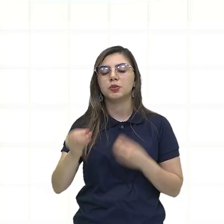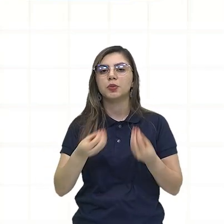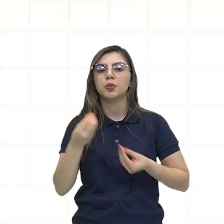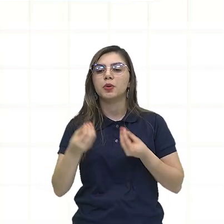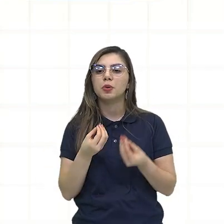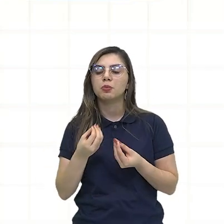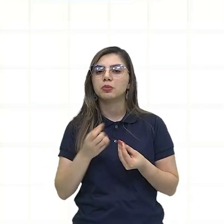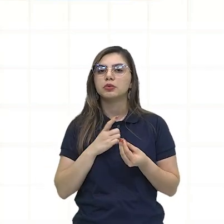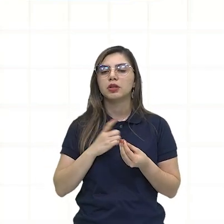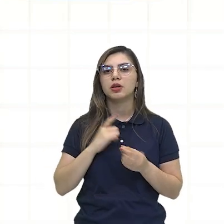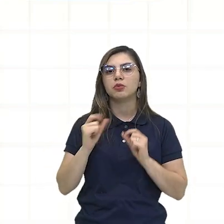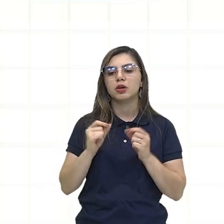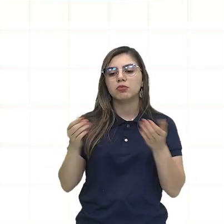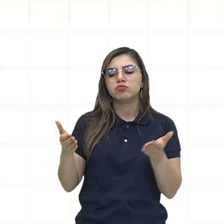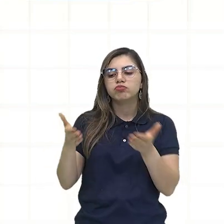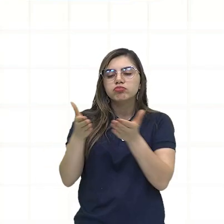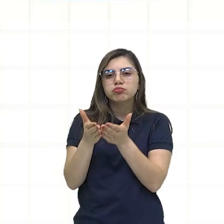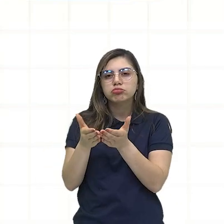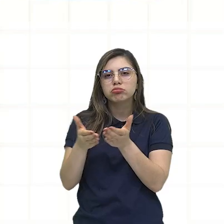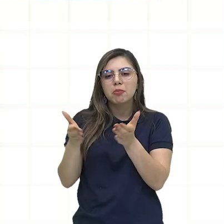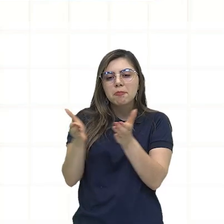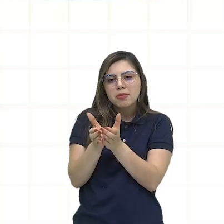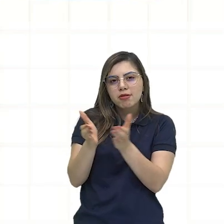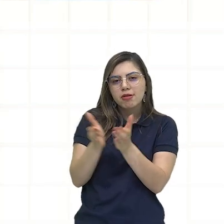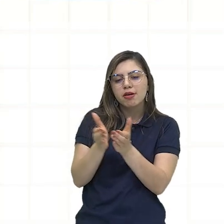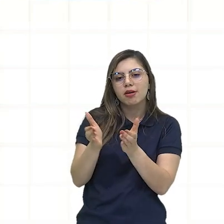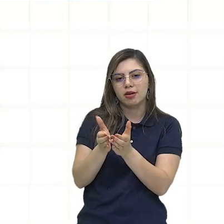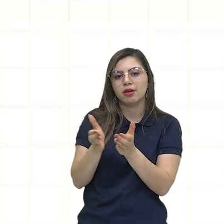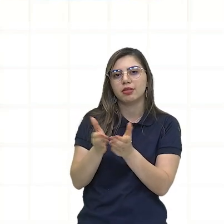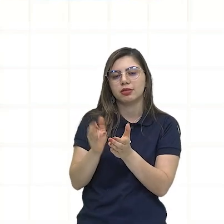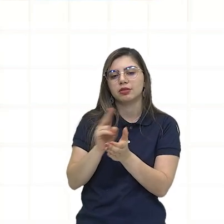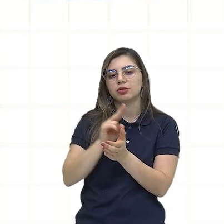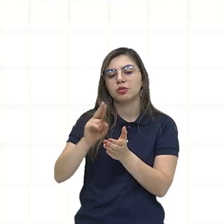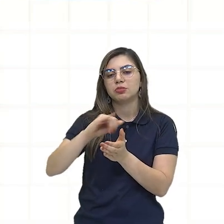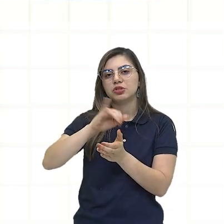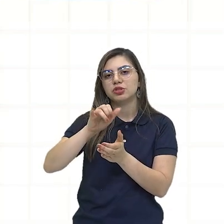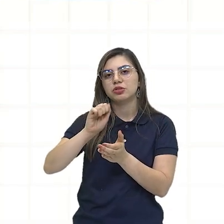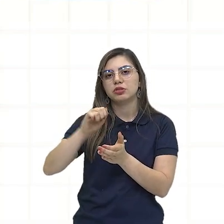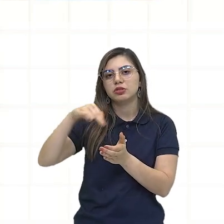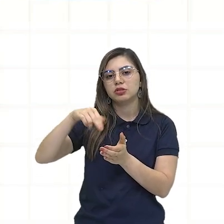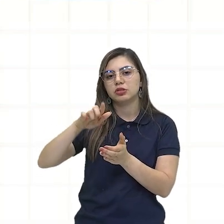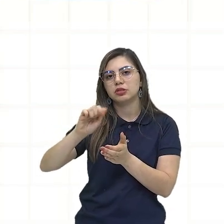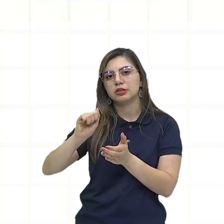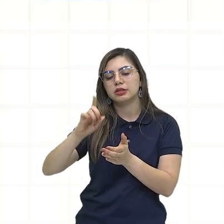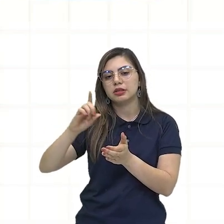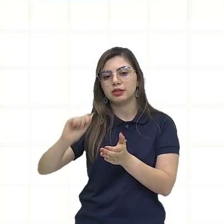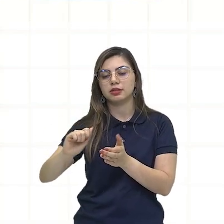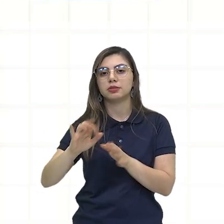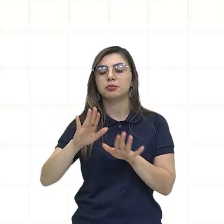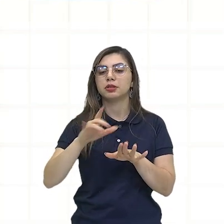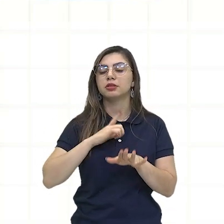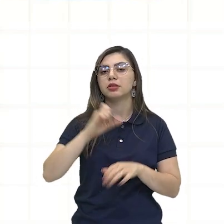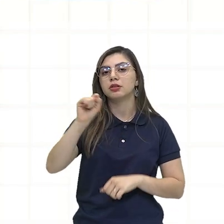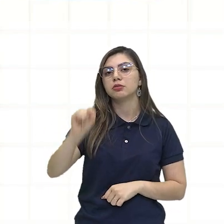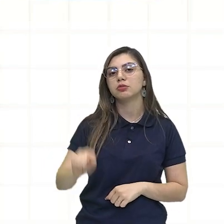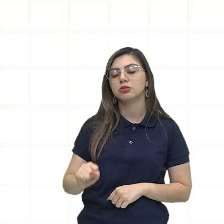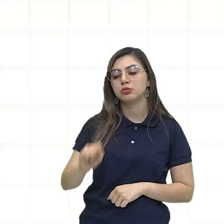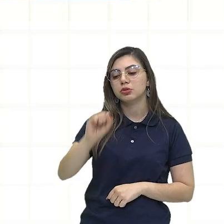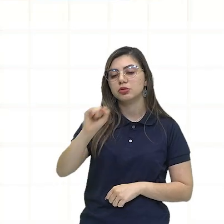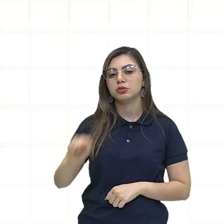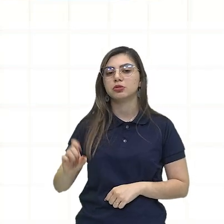navegação pequenas embarcações que são chamadas de jangadas. No sul e no sudeste tem